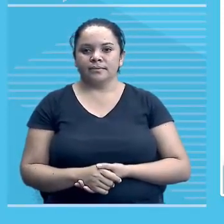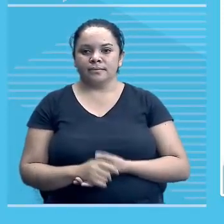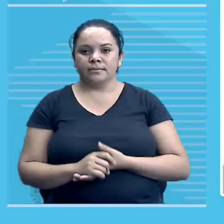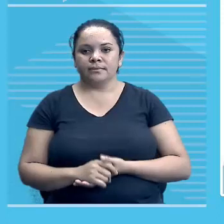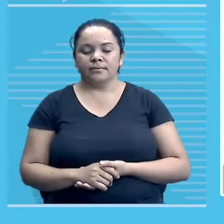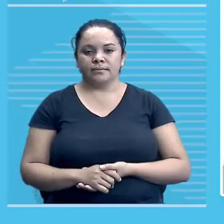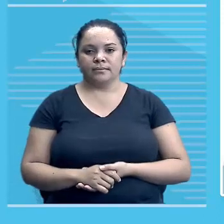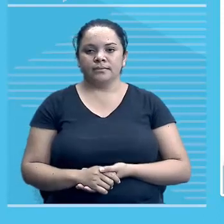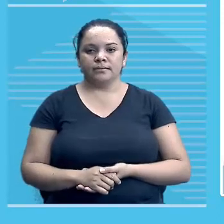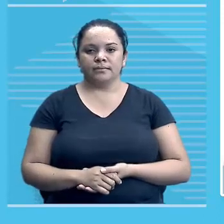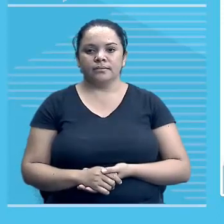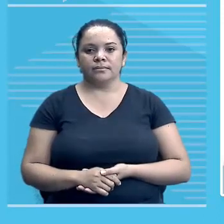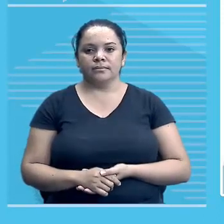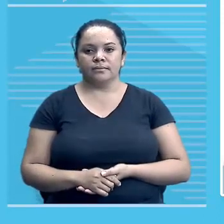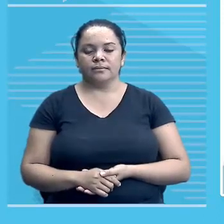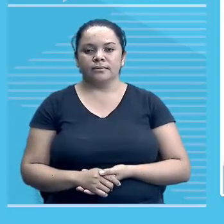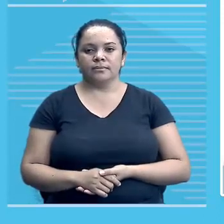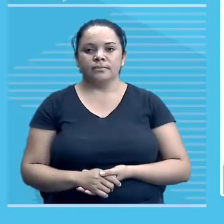y.